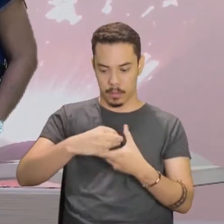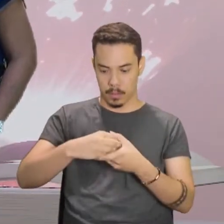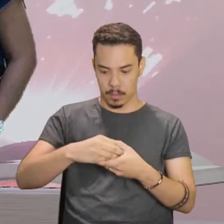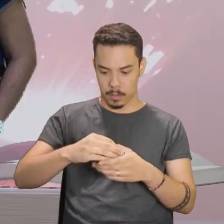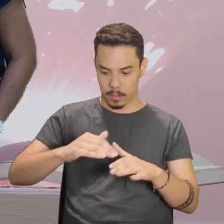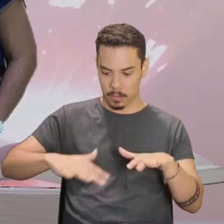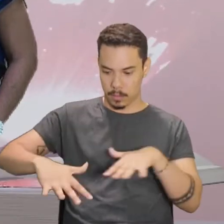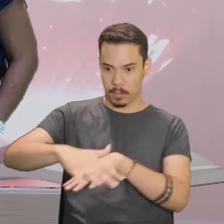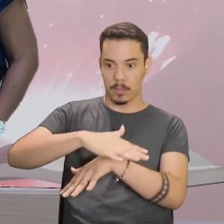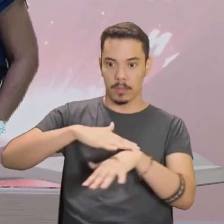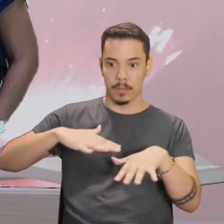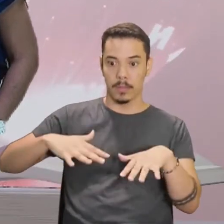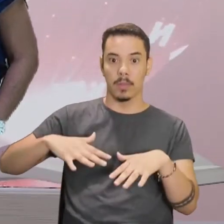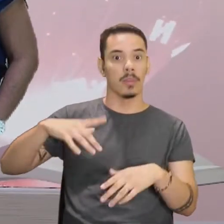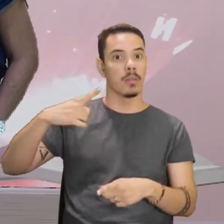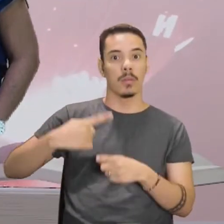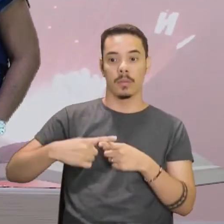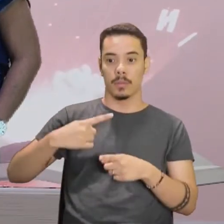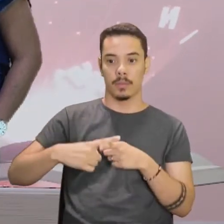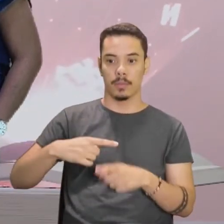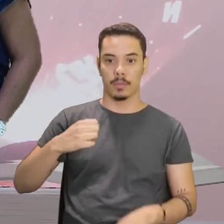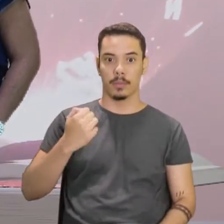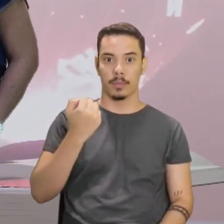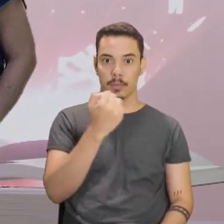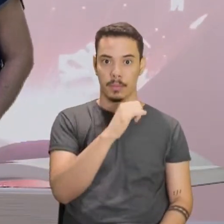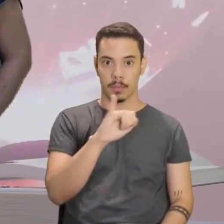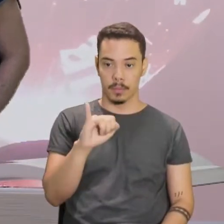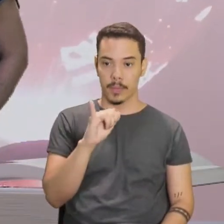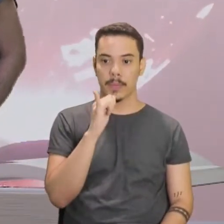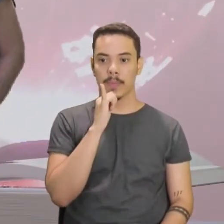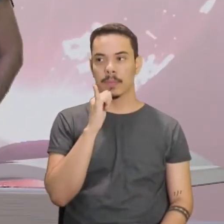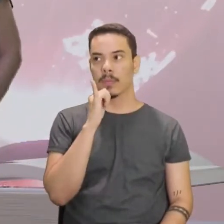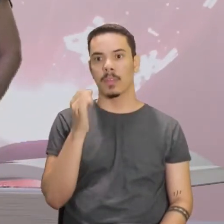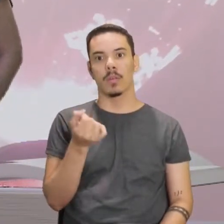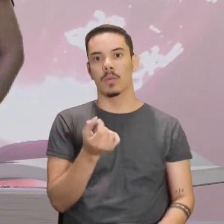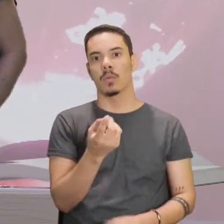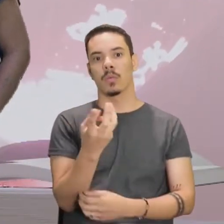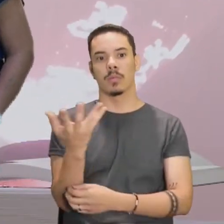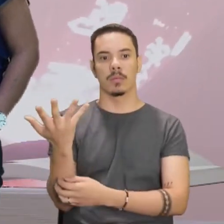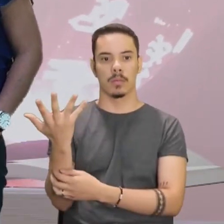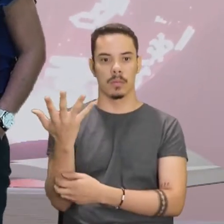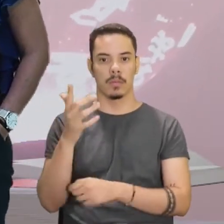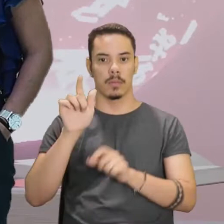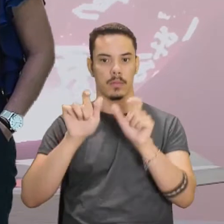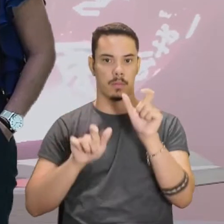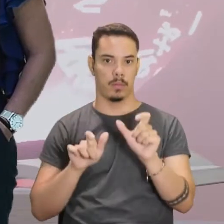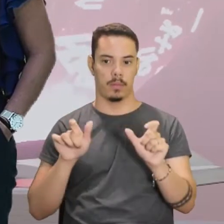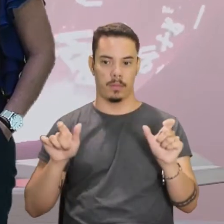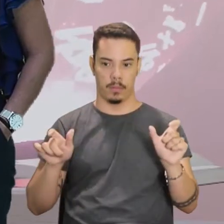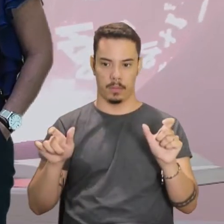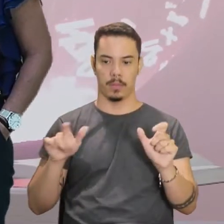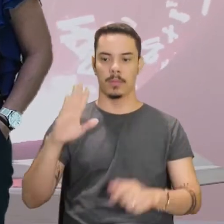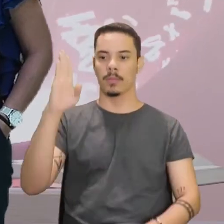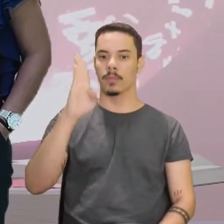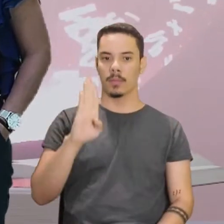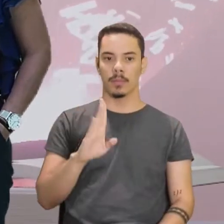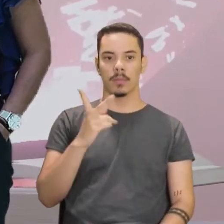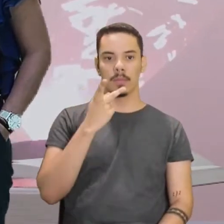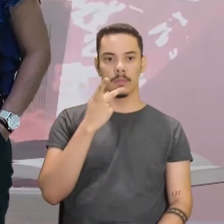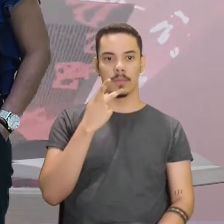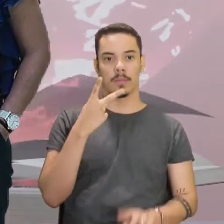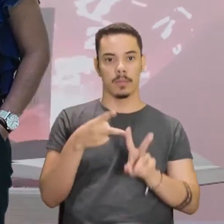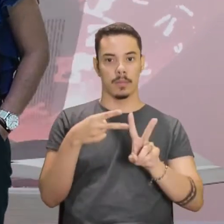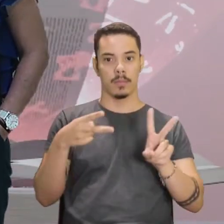Porque, por exemplo, se fosse uma questão de quantidade de pessoas, no Brasil se falava